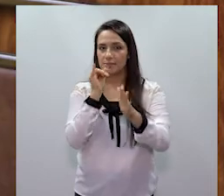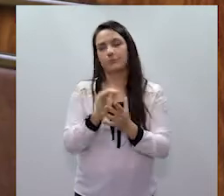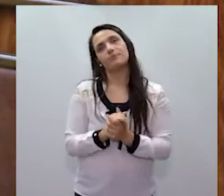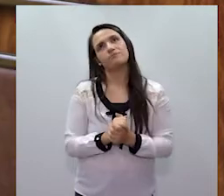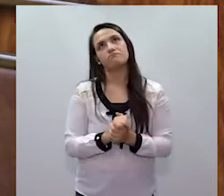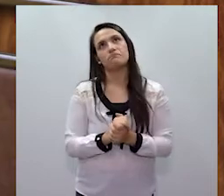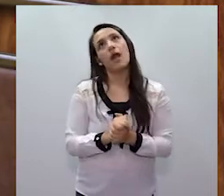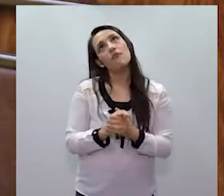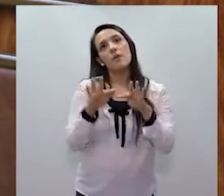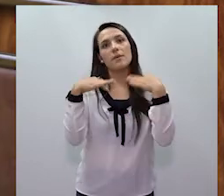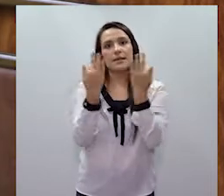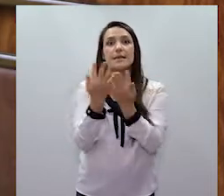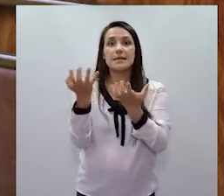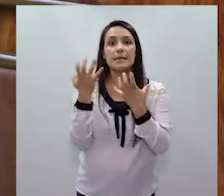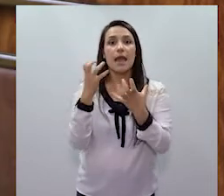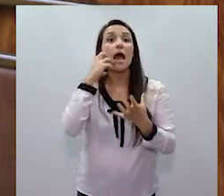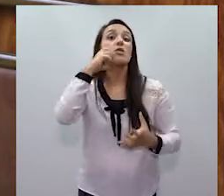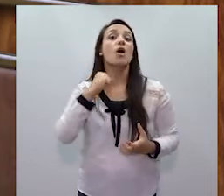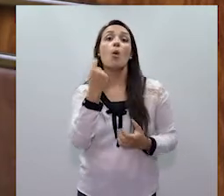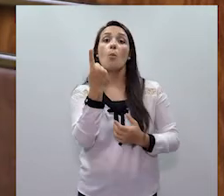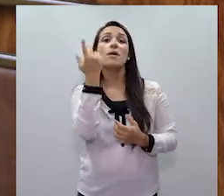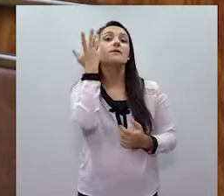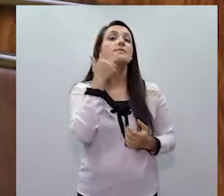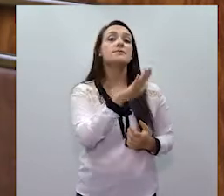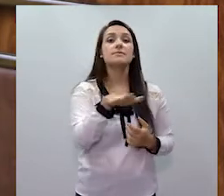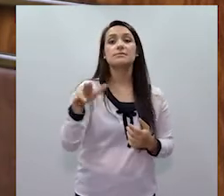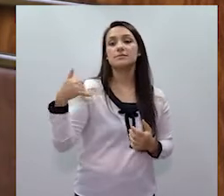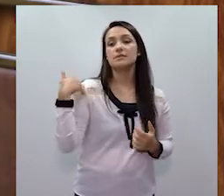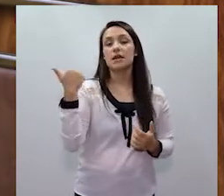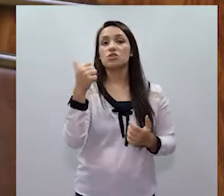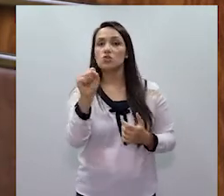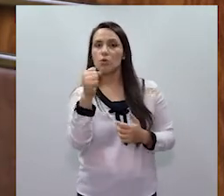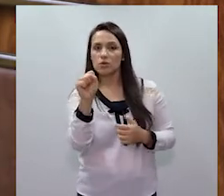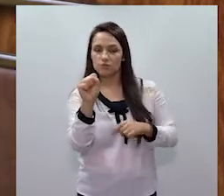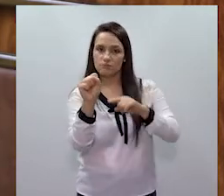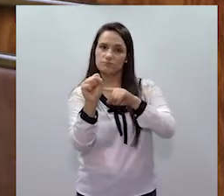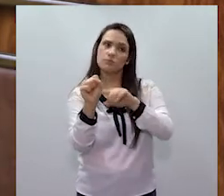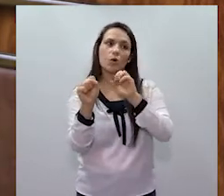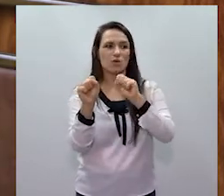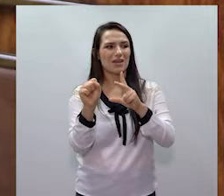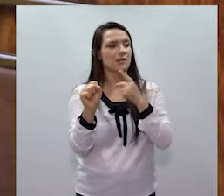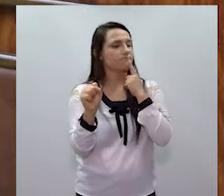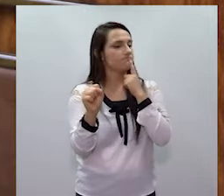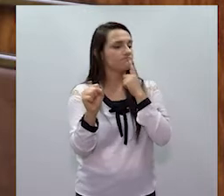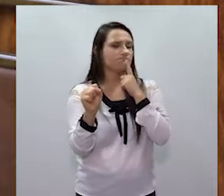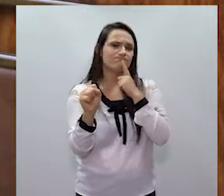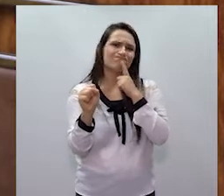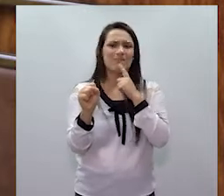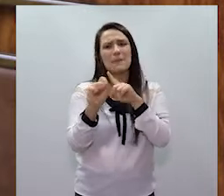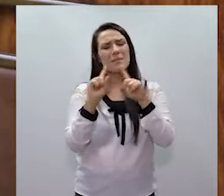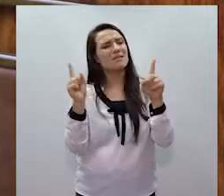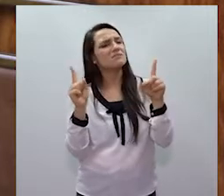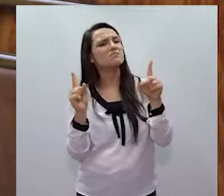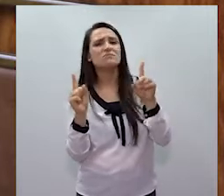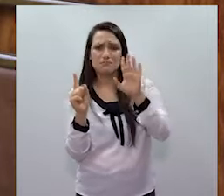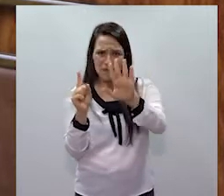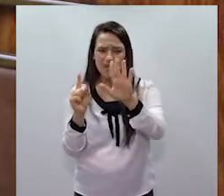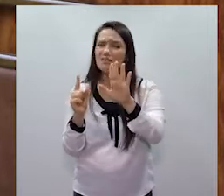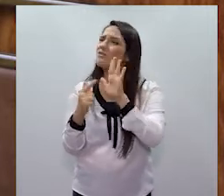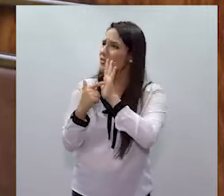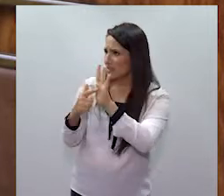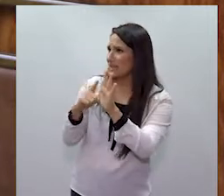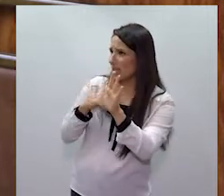de 8 anos de idade, tomando conhecimento de uma determinada criança de 10 anos de idade, se encante por ela e